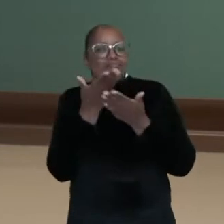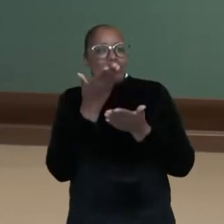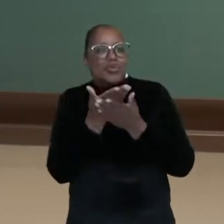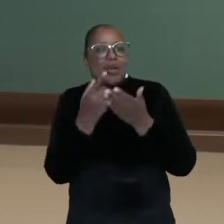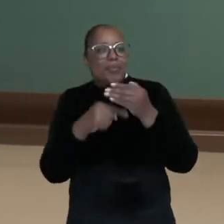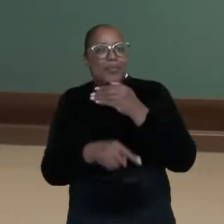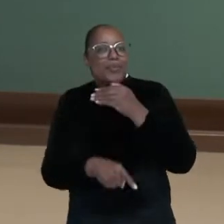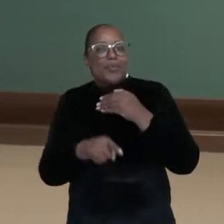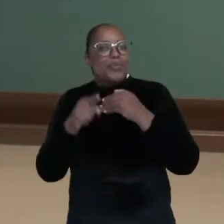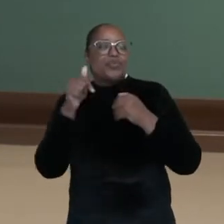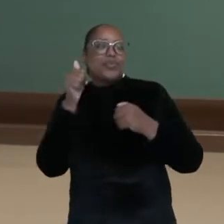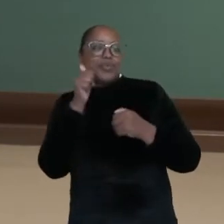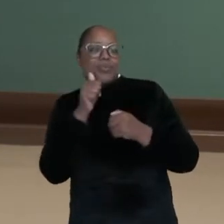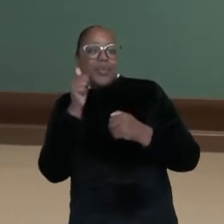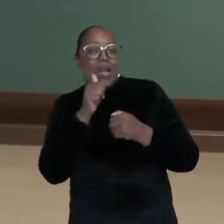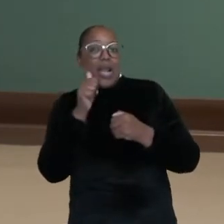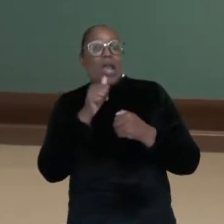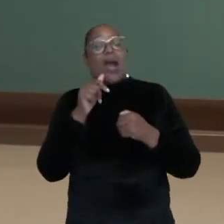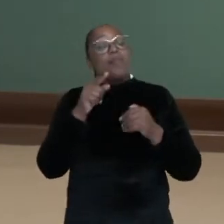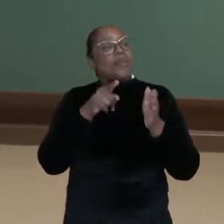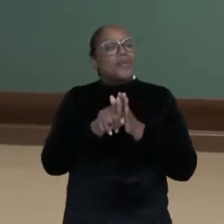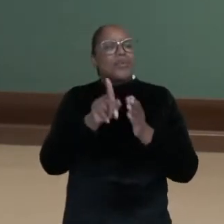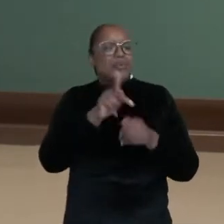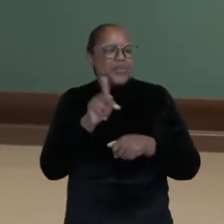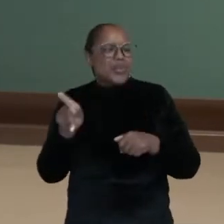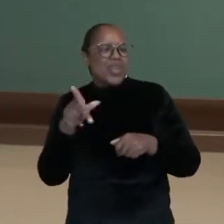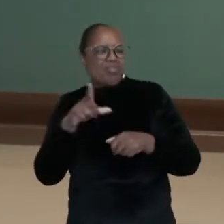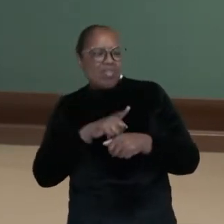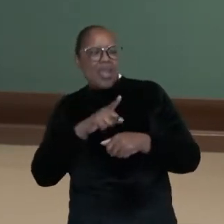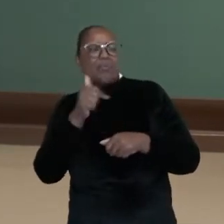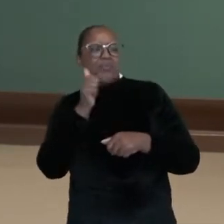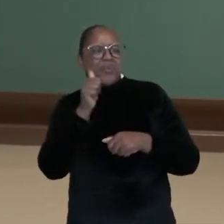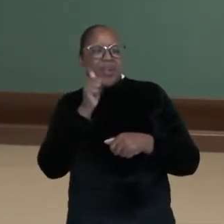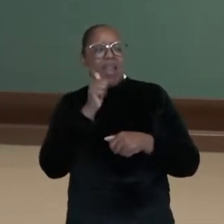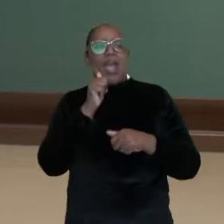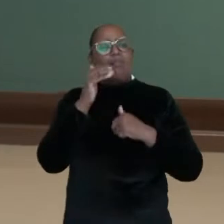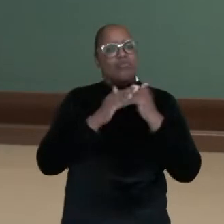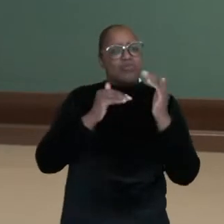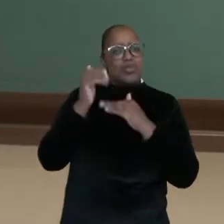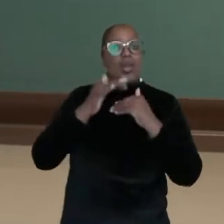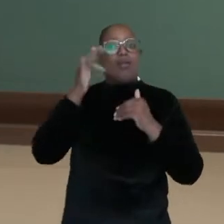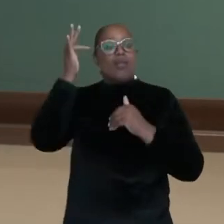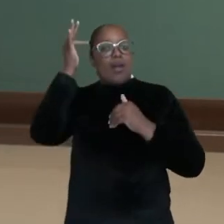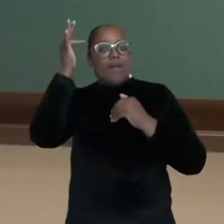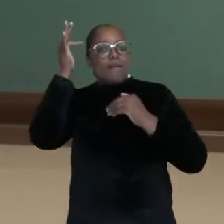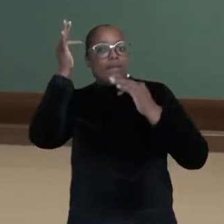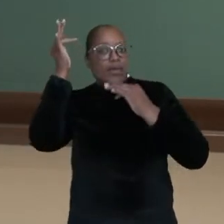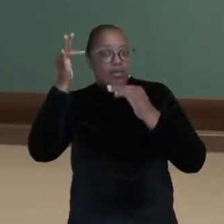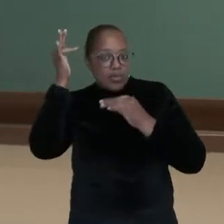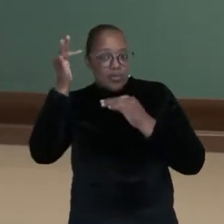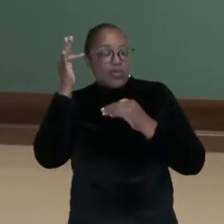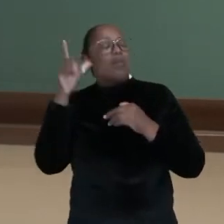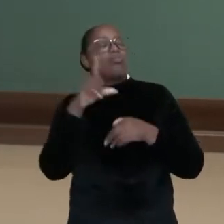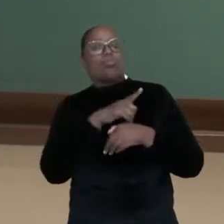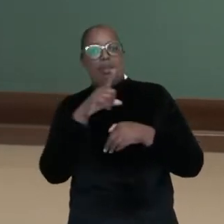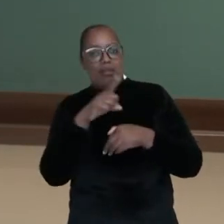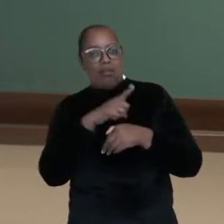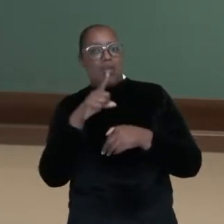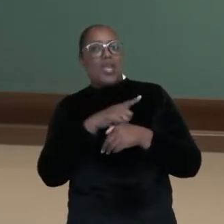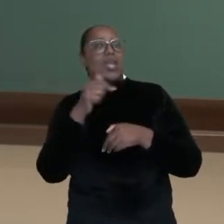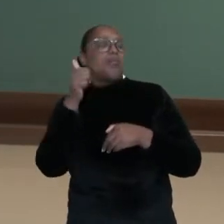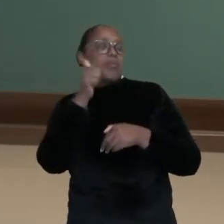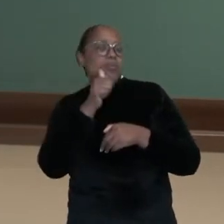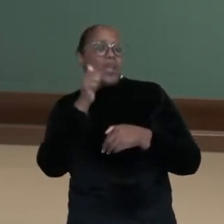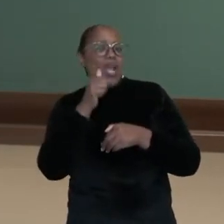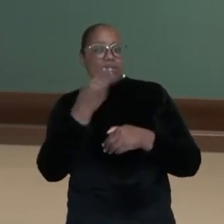Então, professora, não tem filósofa? Claro que tem, né? Essa é uma contemporânea nossa e viveu muito, né? Uma filósofa